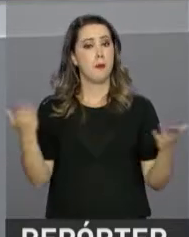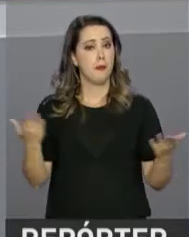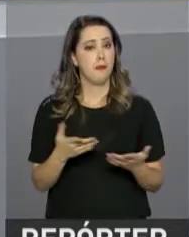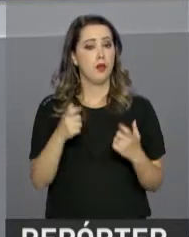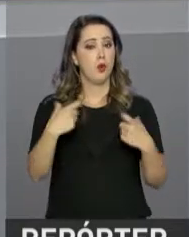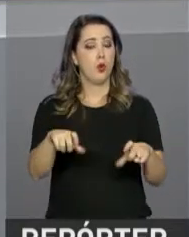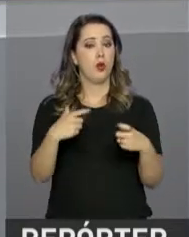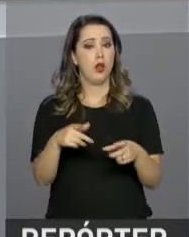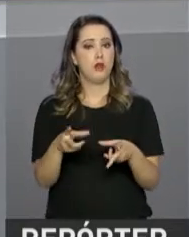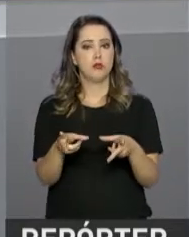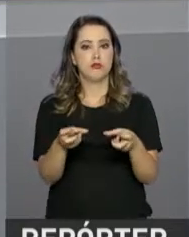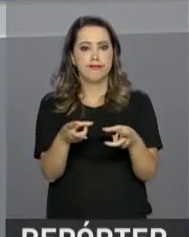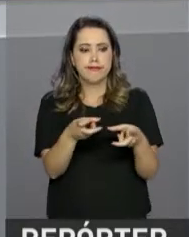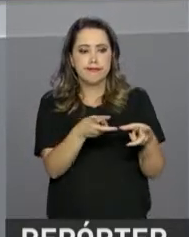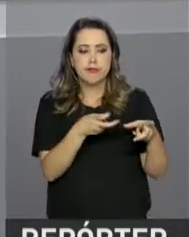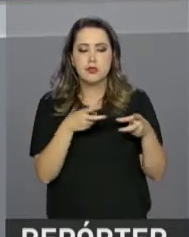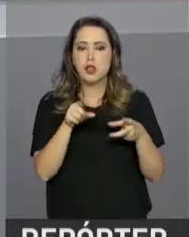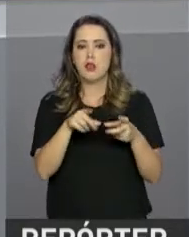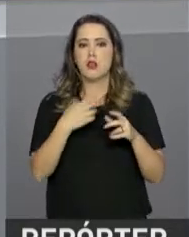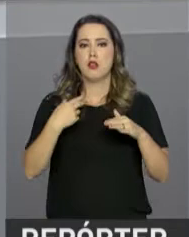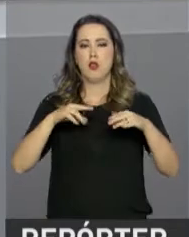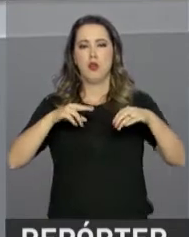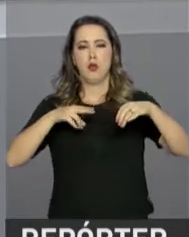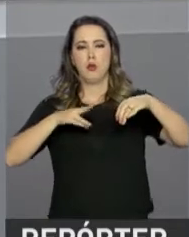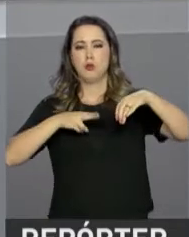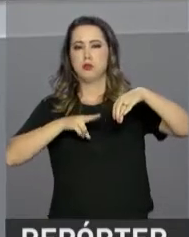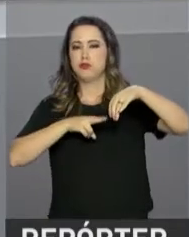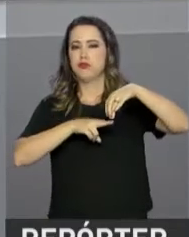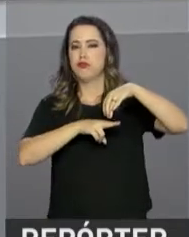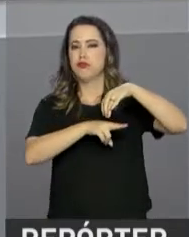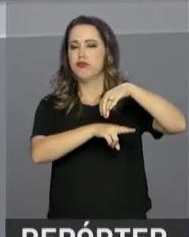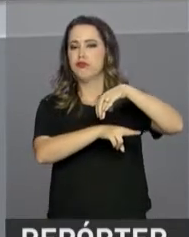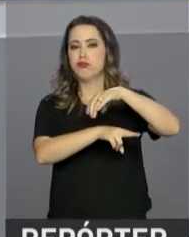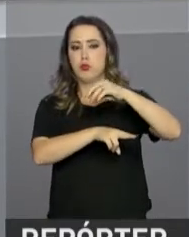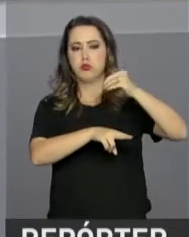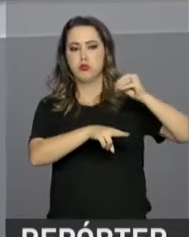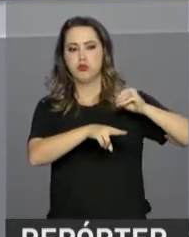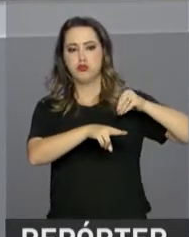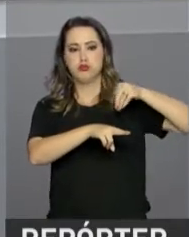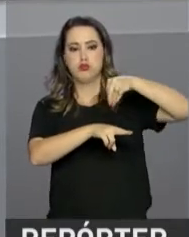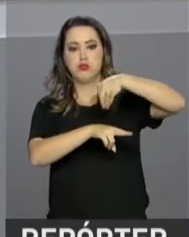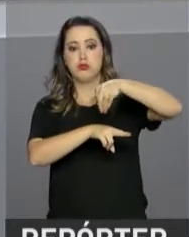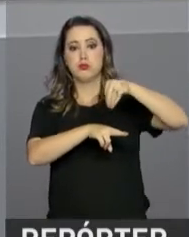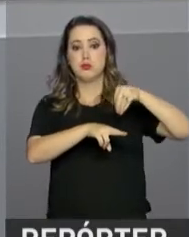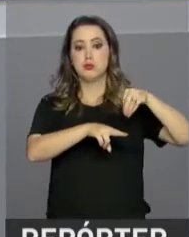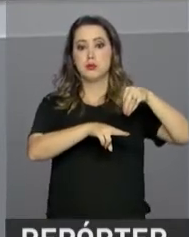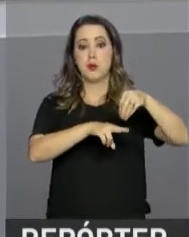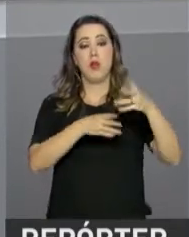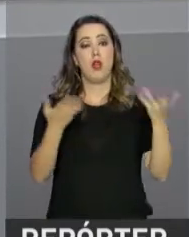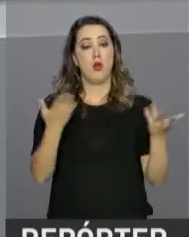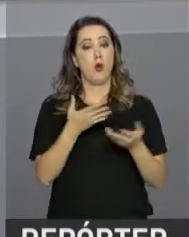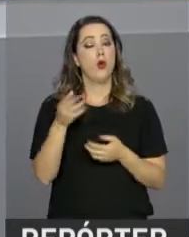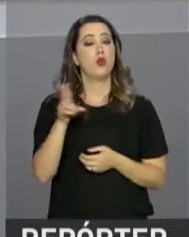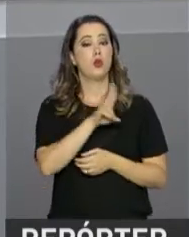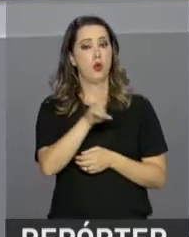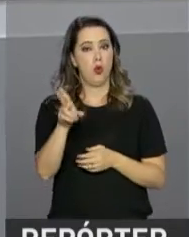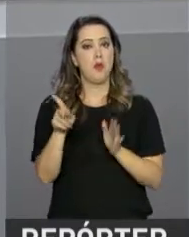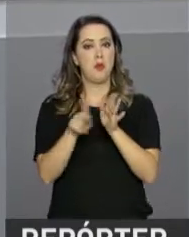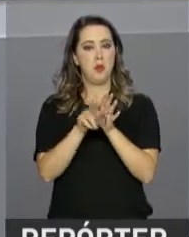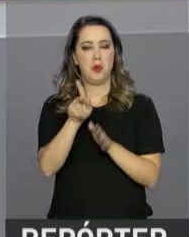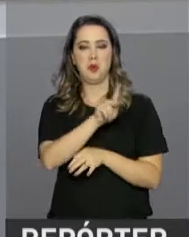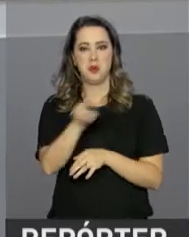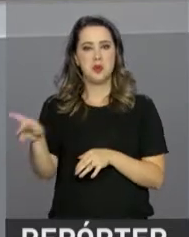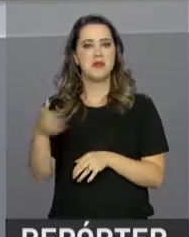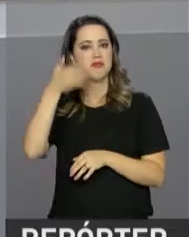centro de diagnóstico de imagens do novo hospital ganhou o nome do presidente michel temer que participou da inauguração e ressaltou cohen